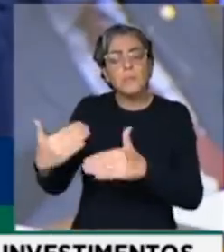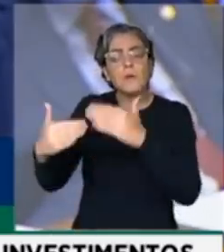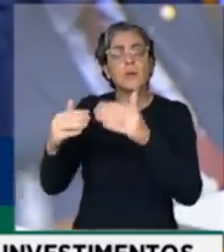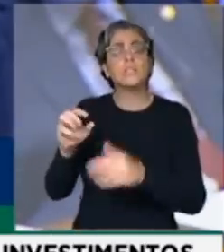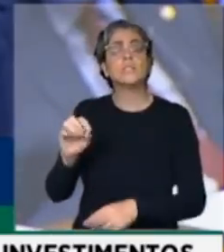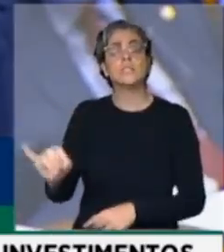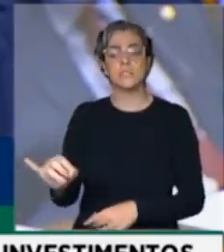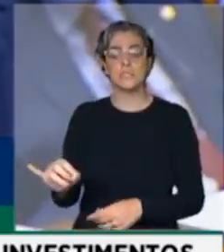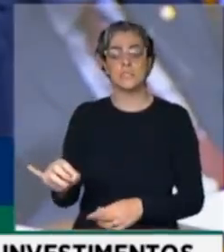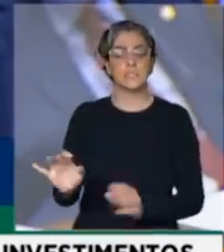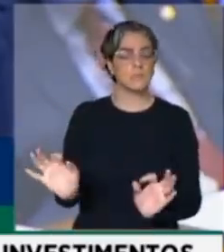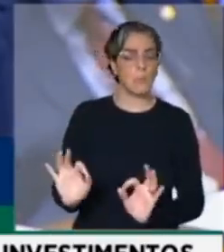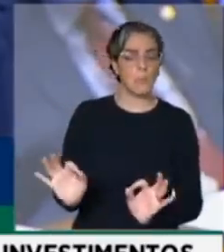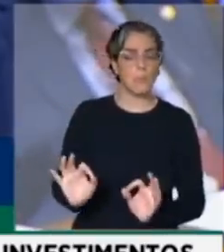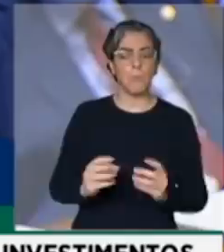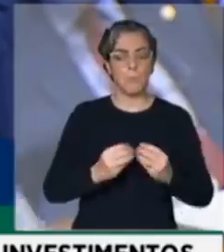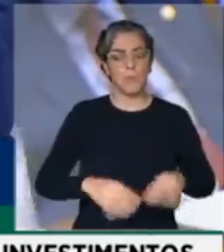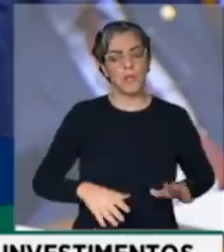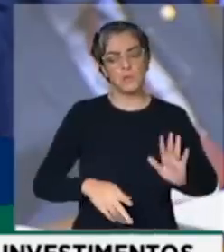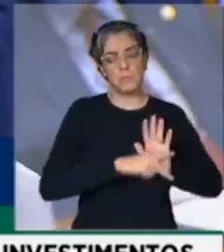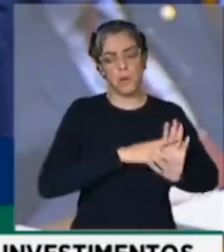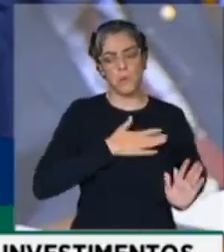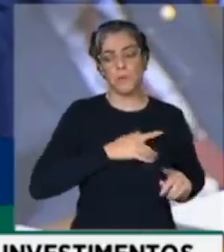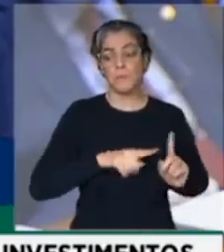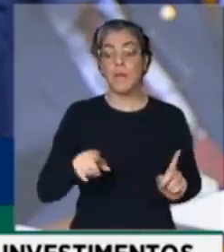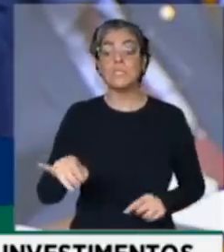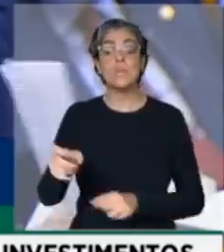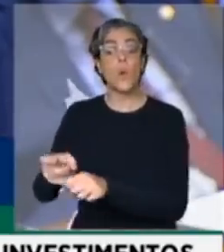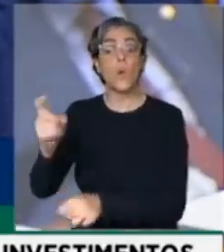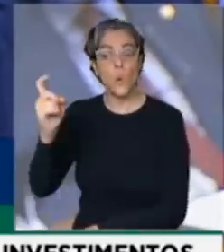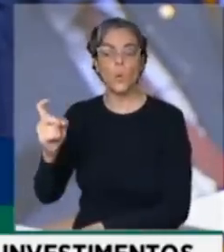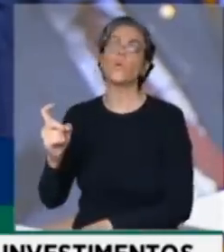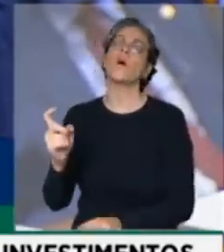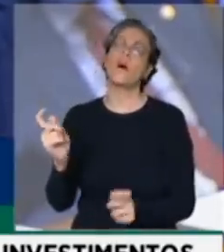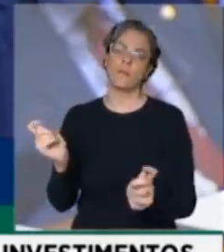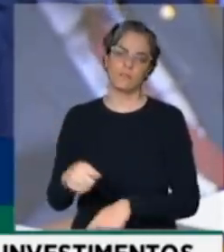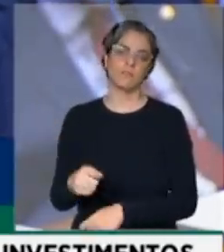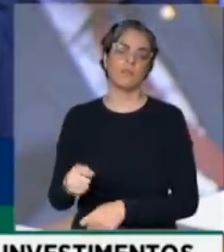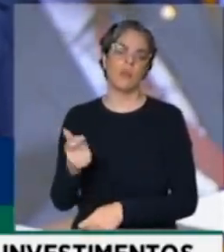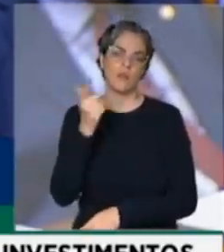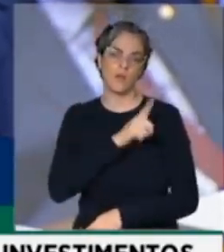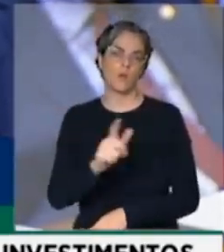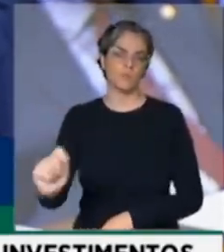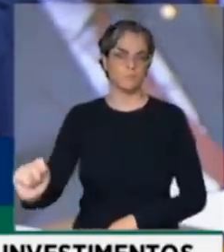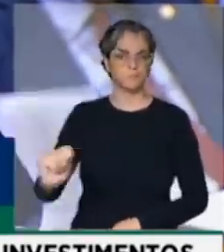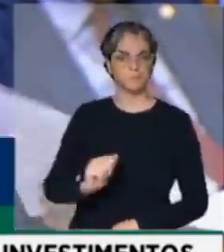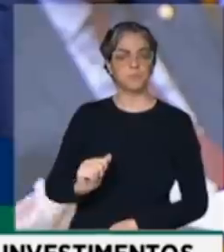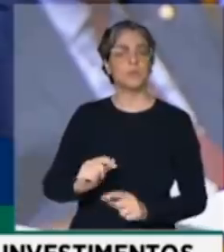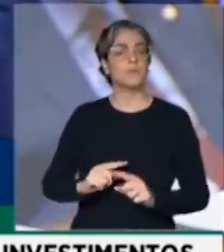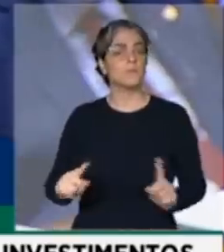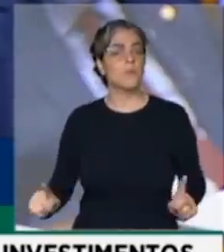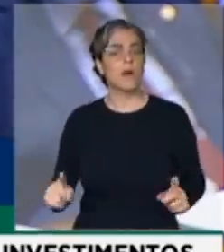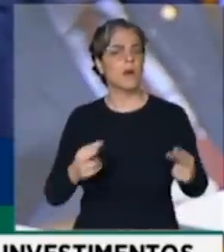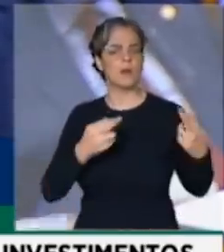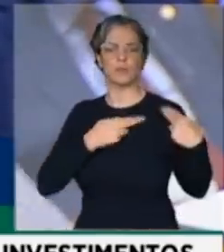prejuízo, ele arca com aquilo que ele investiu. Né? Se a empresa tiver lucro, aquele investimento dele se converte em participação. Mas ele não